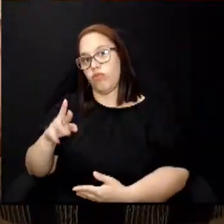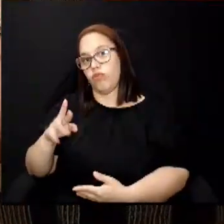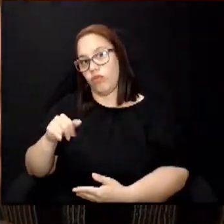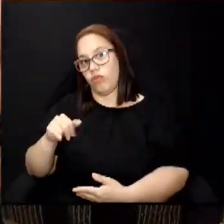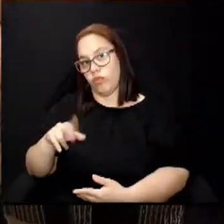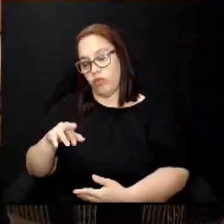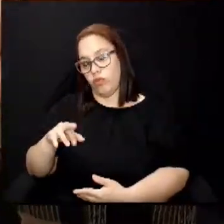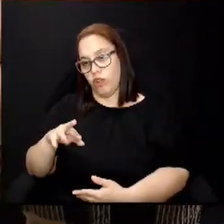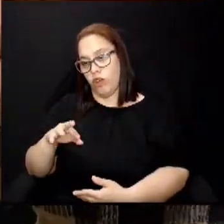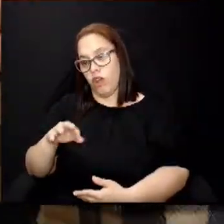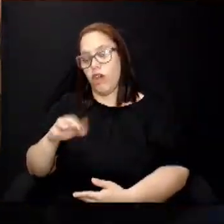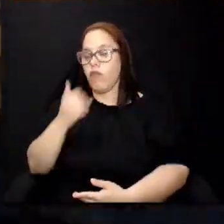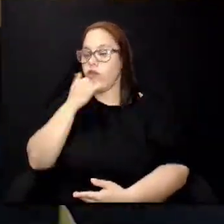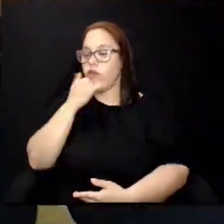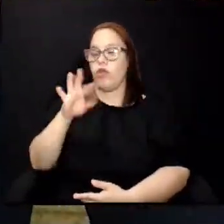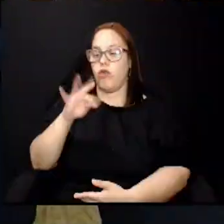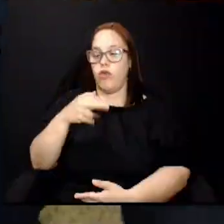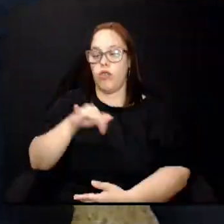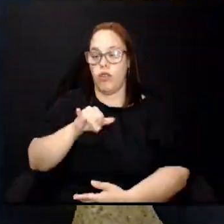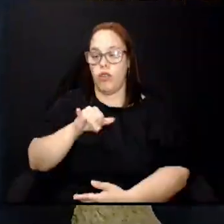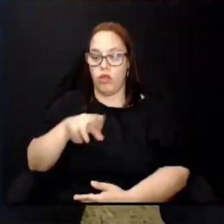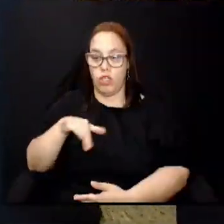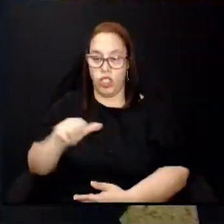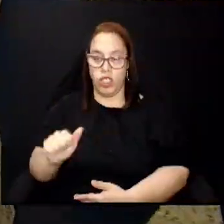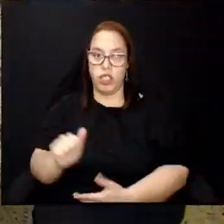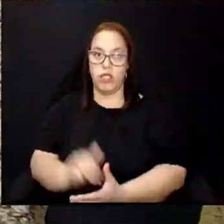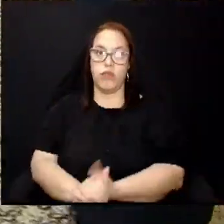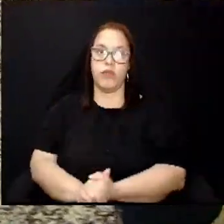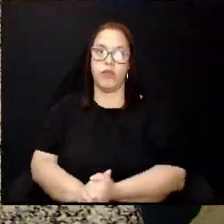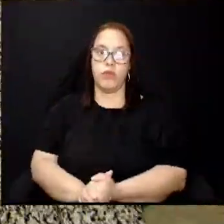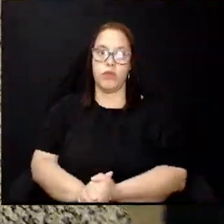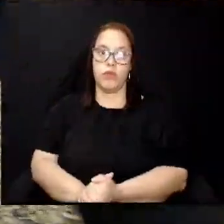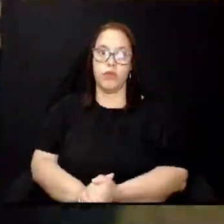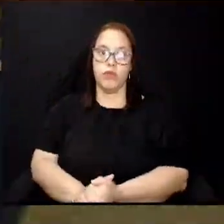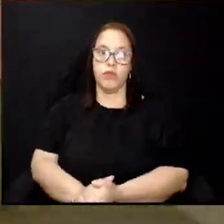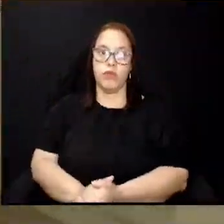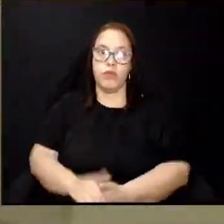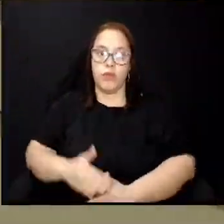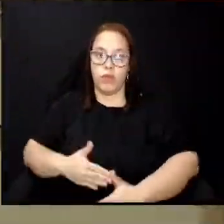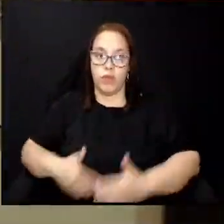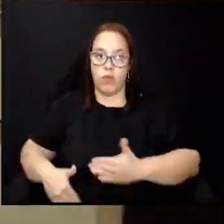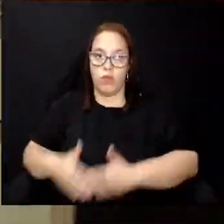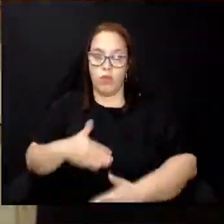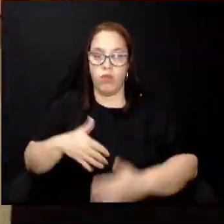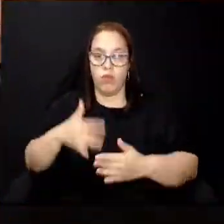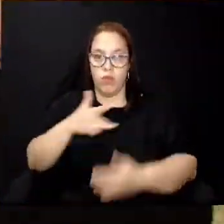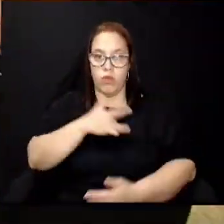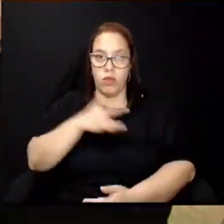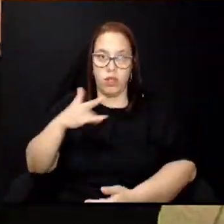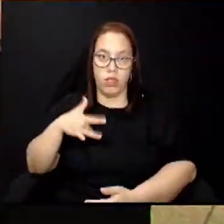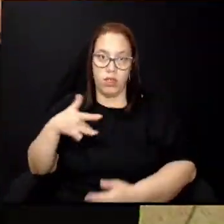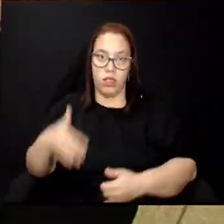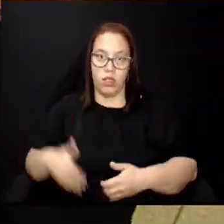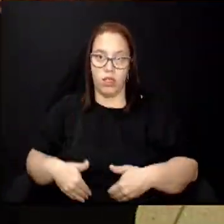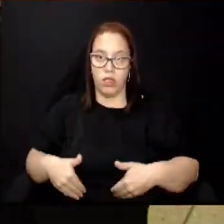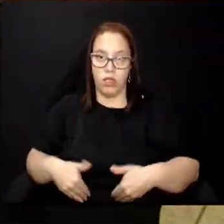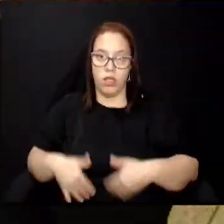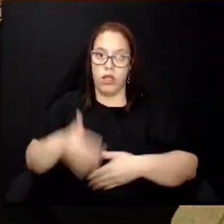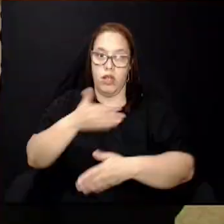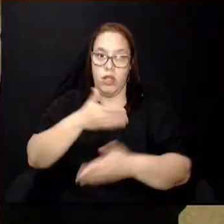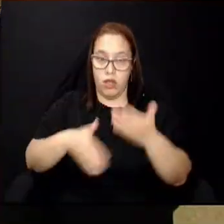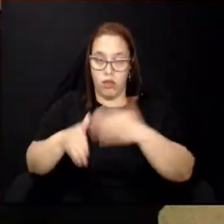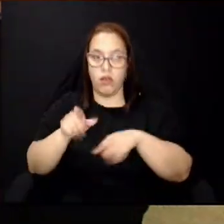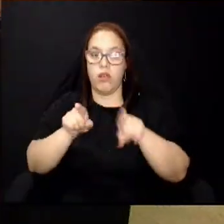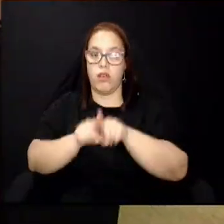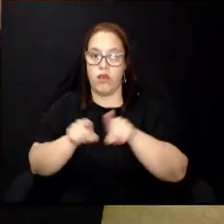né? Então, a parte de fisiologia digestiva, saúde intestinal, a gente colabora também com colegas da